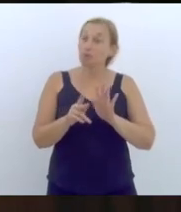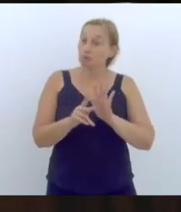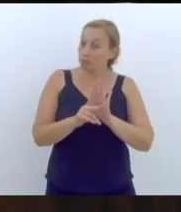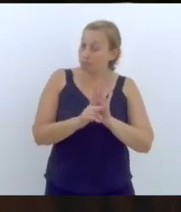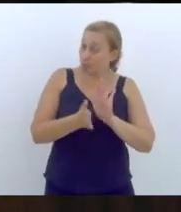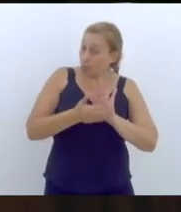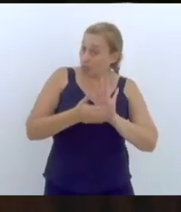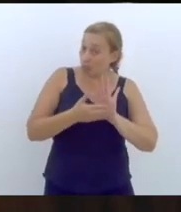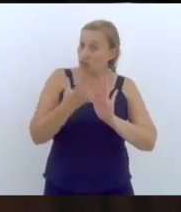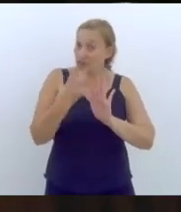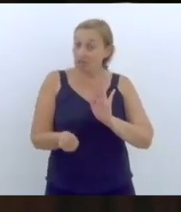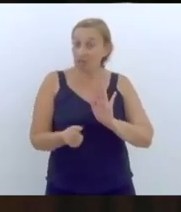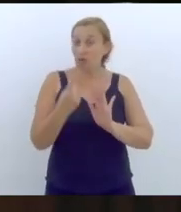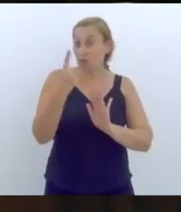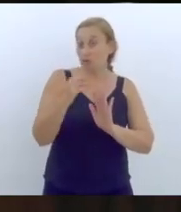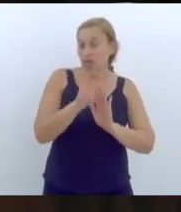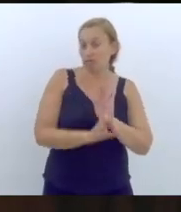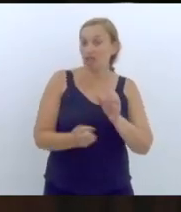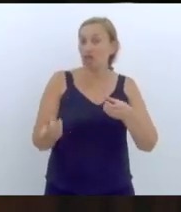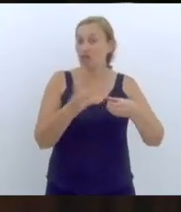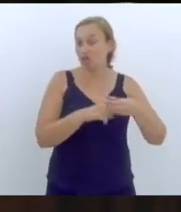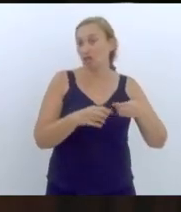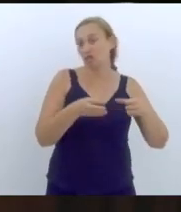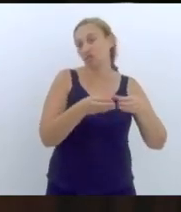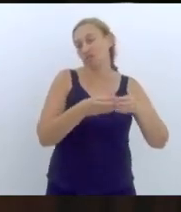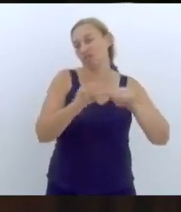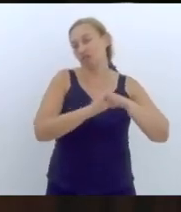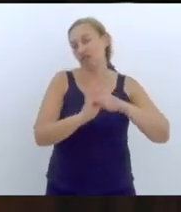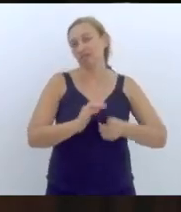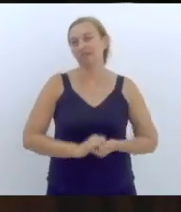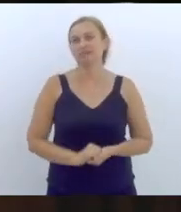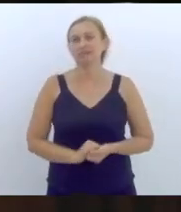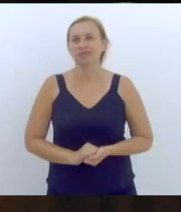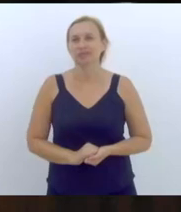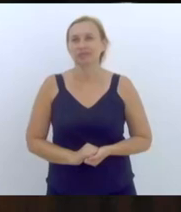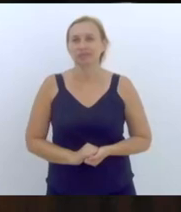a presente proposta recebeu uma emenda e retorna às comissões técnicas.